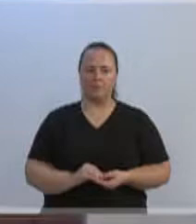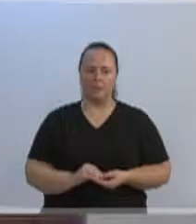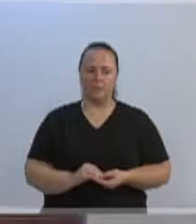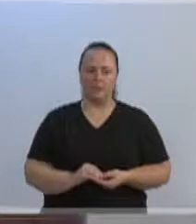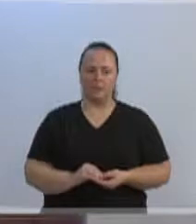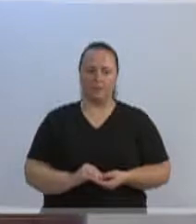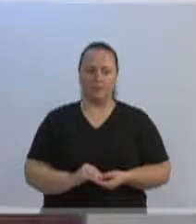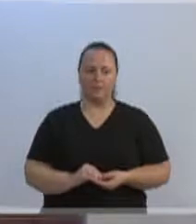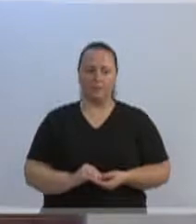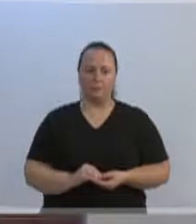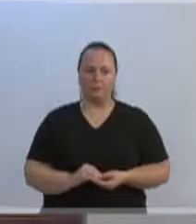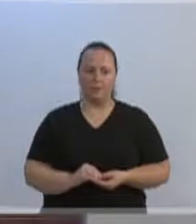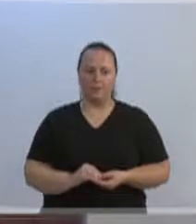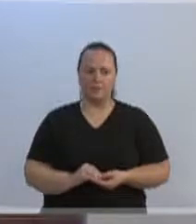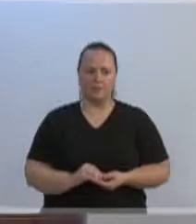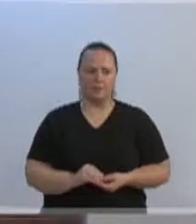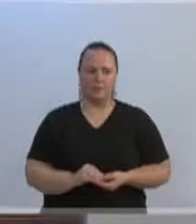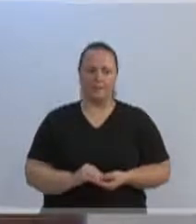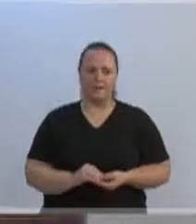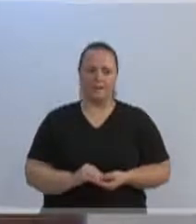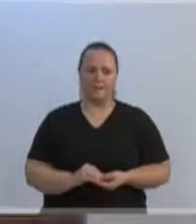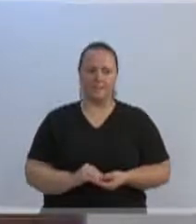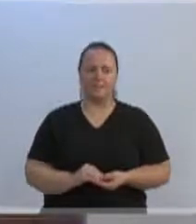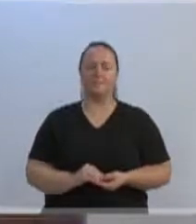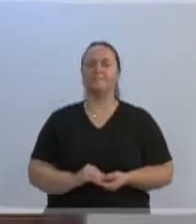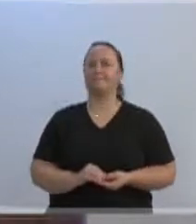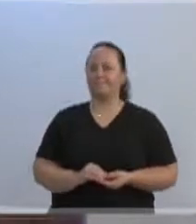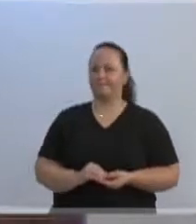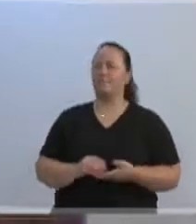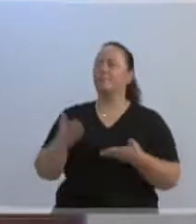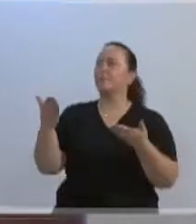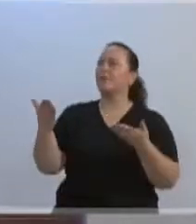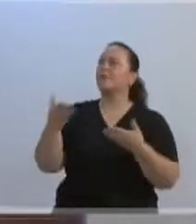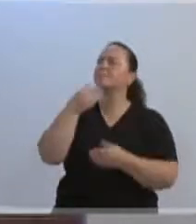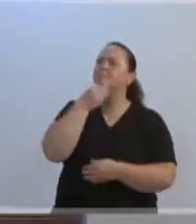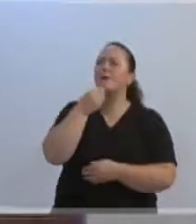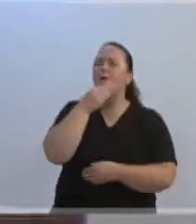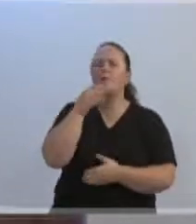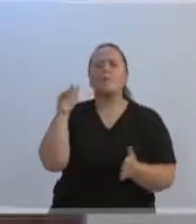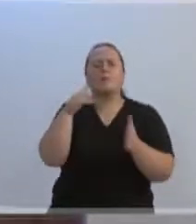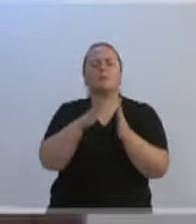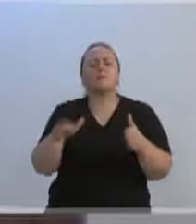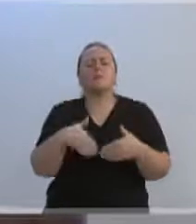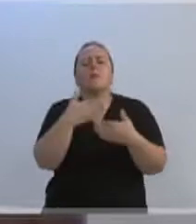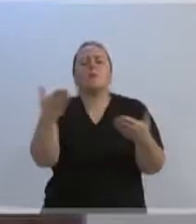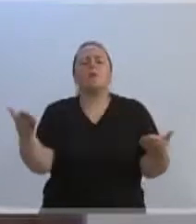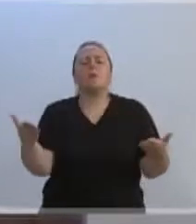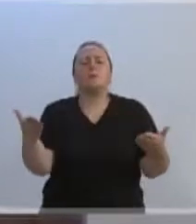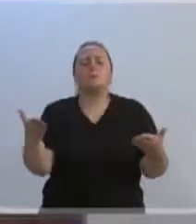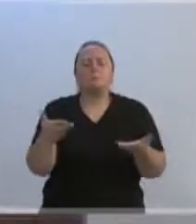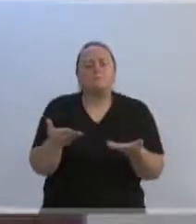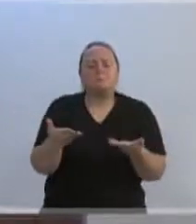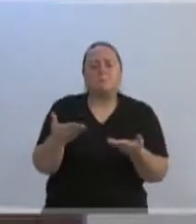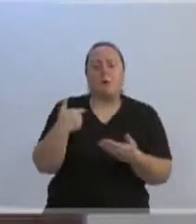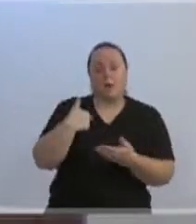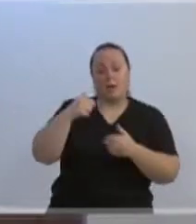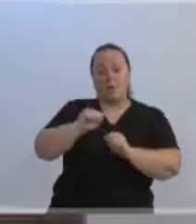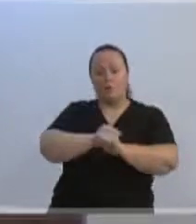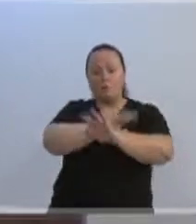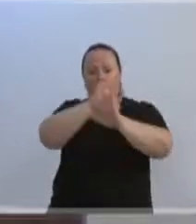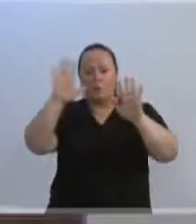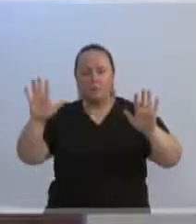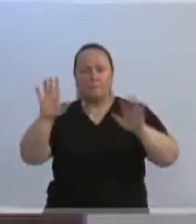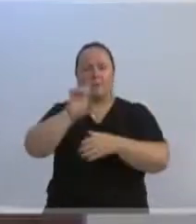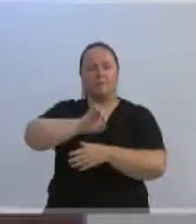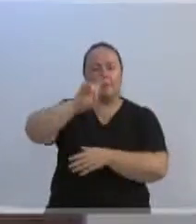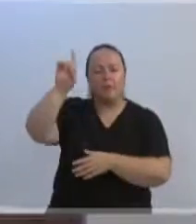somos homens até quando tô nem tornar eis a minha glória em vexame e amáreis